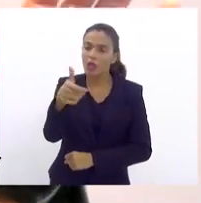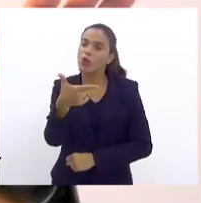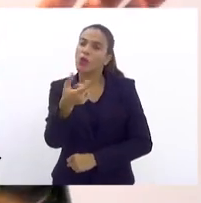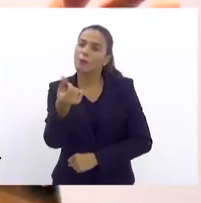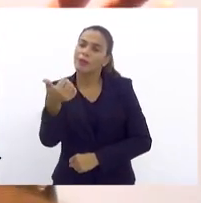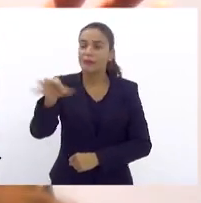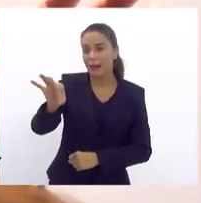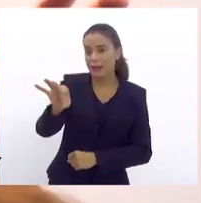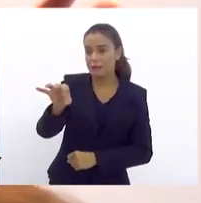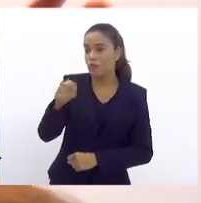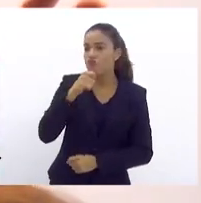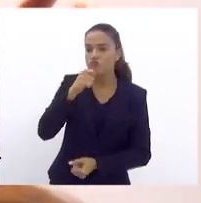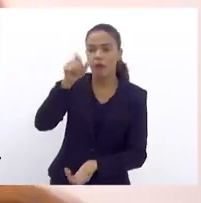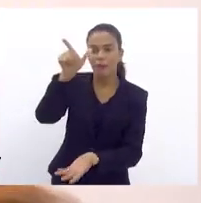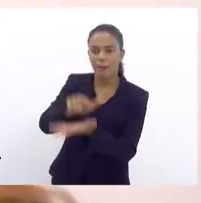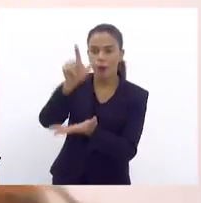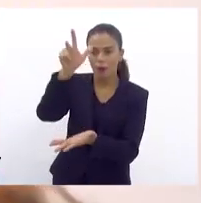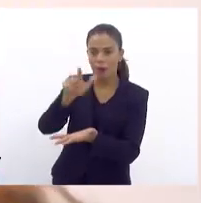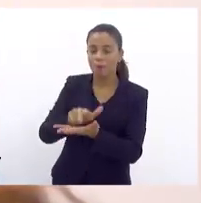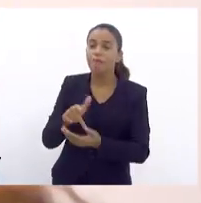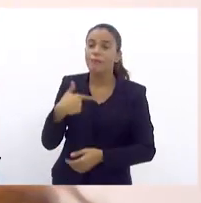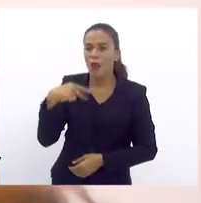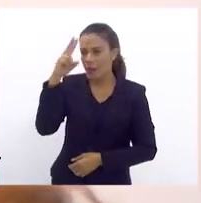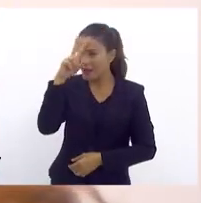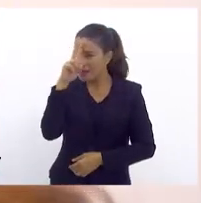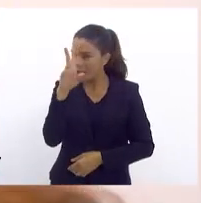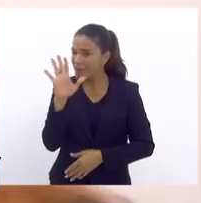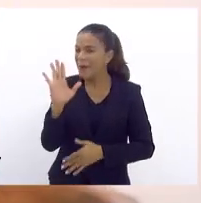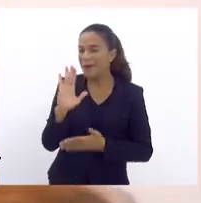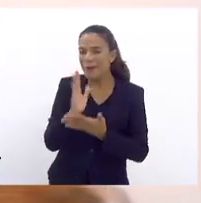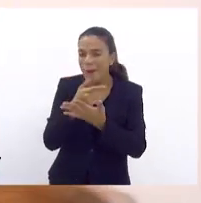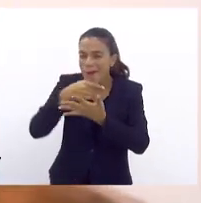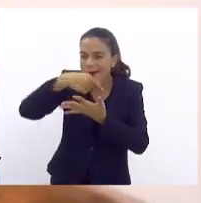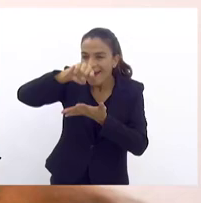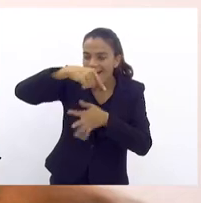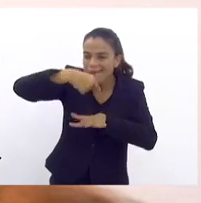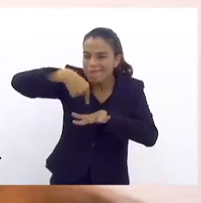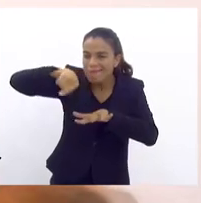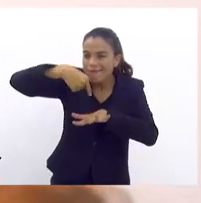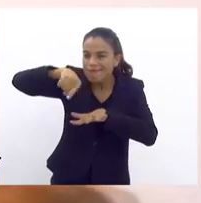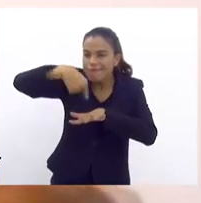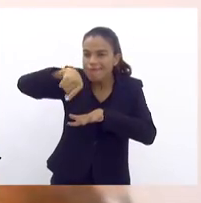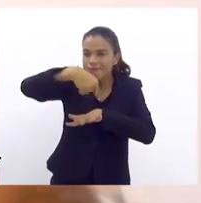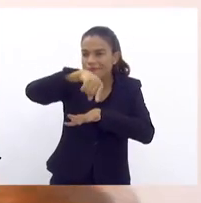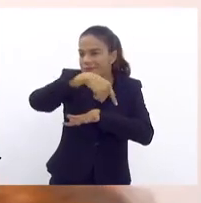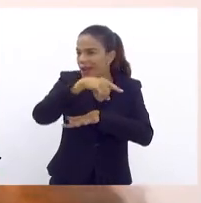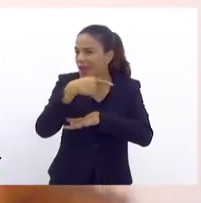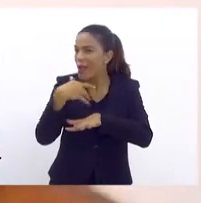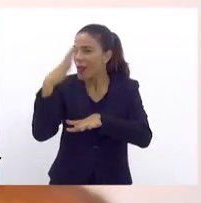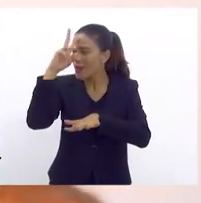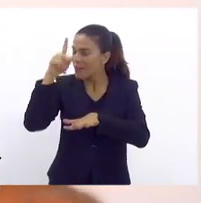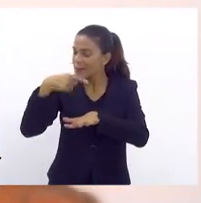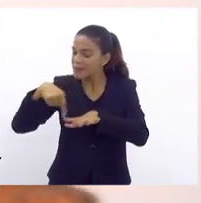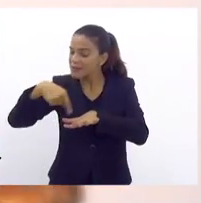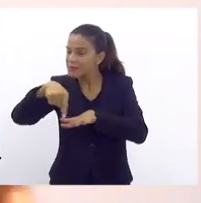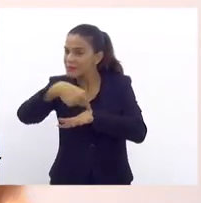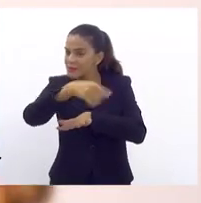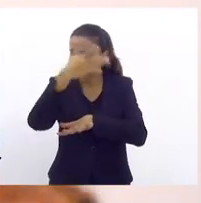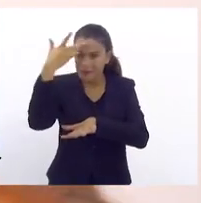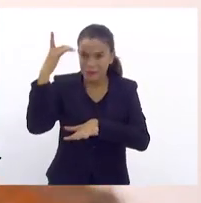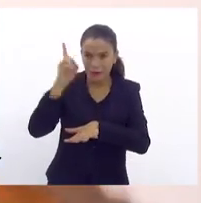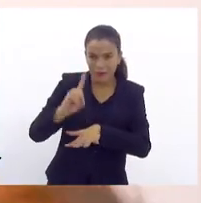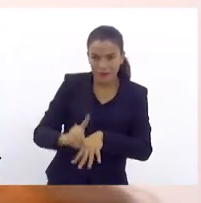ainda não era reconhecido né Eu lembro até que assim alguns segmentos do do segmento de pessoas com deficiência